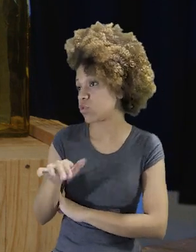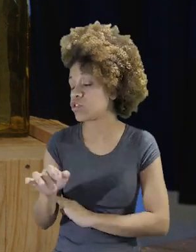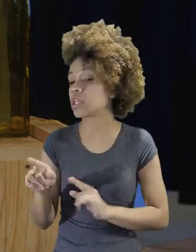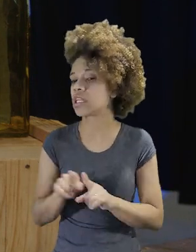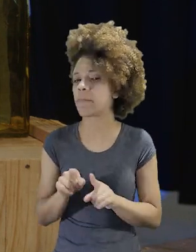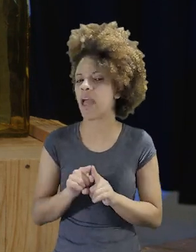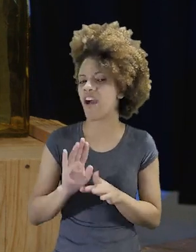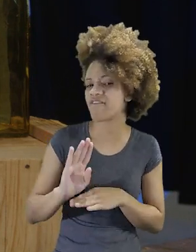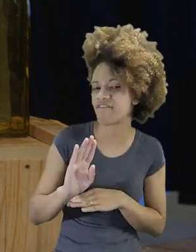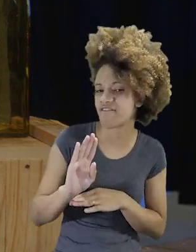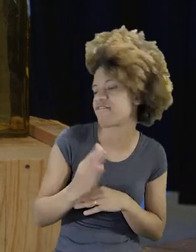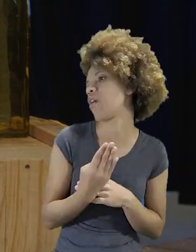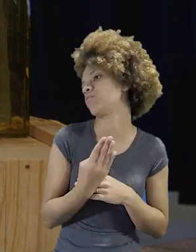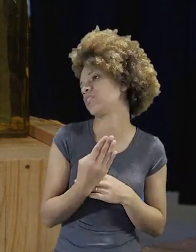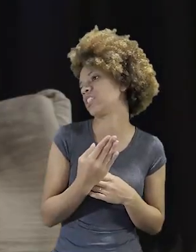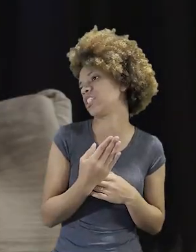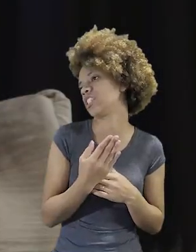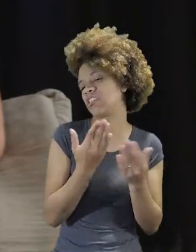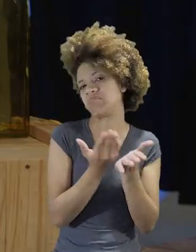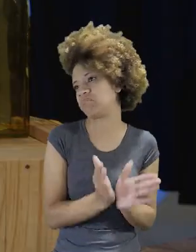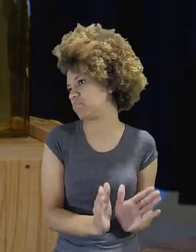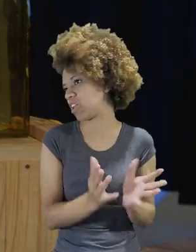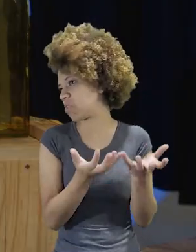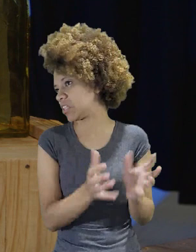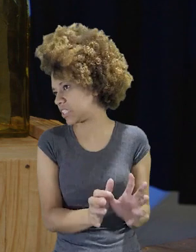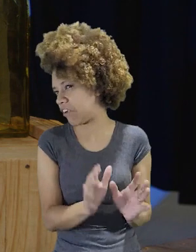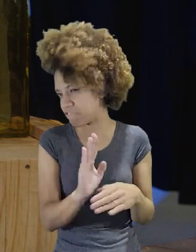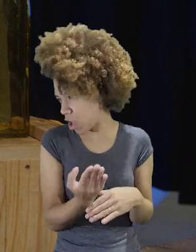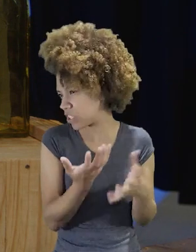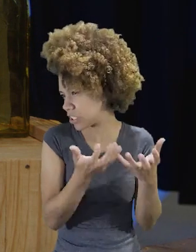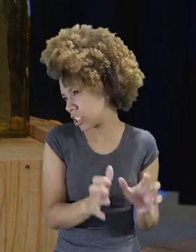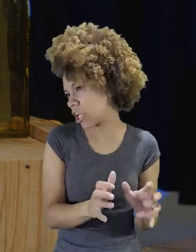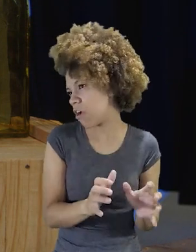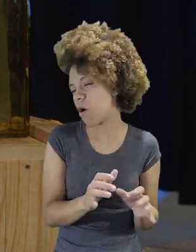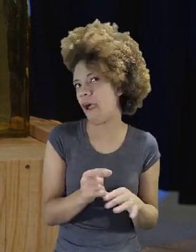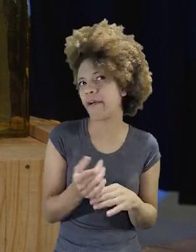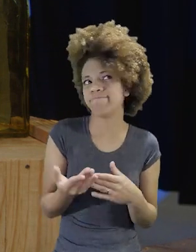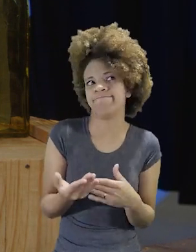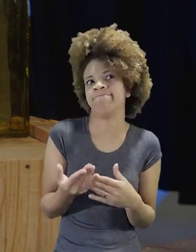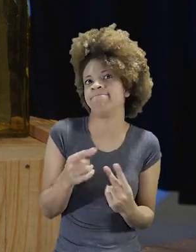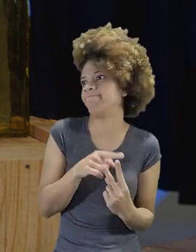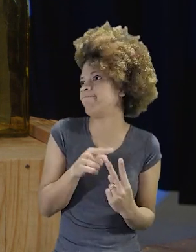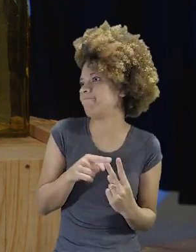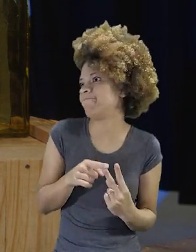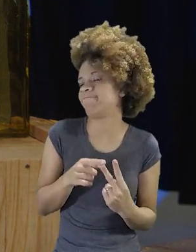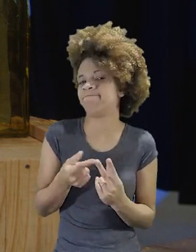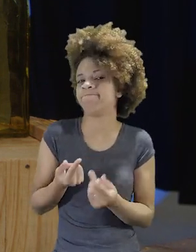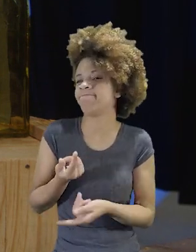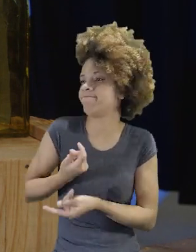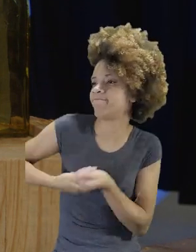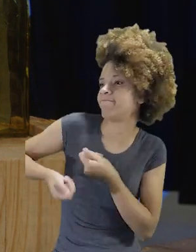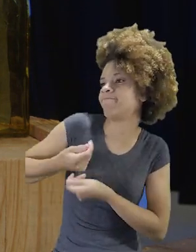virtude e a falsa indignação elas são elas são grandes